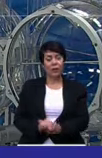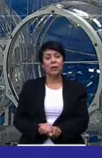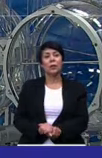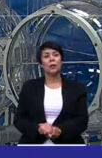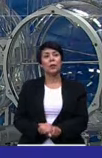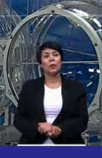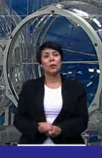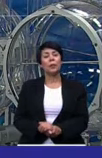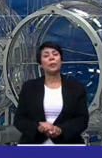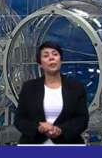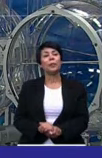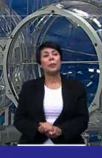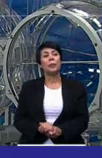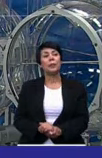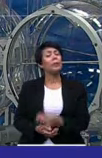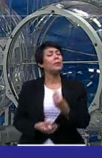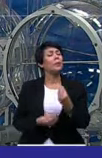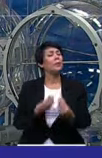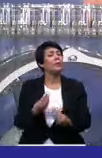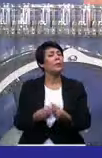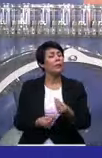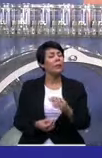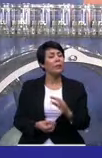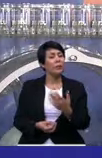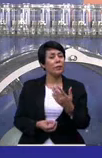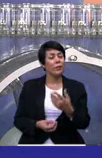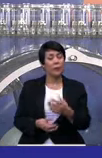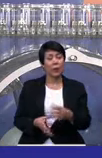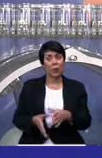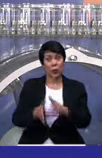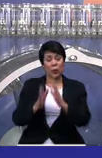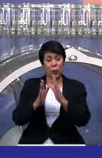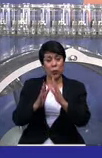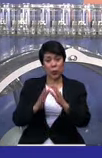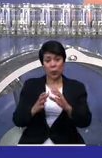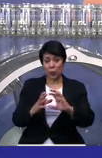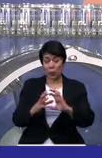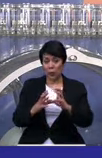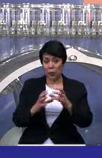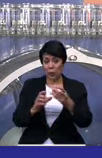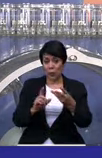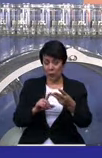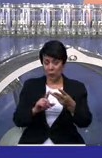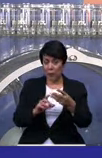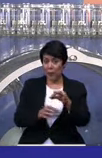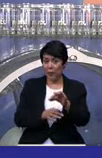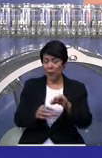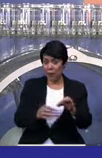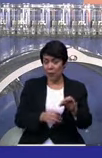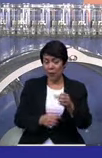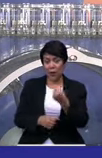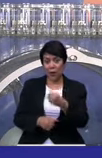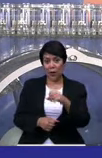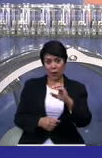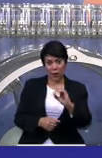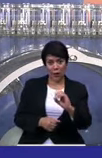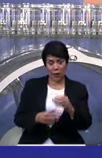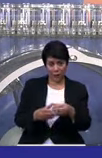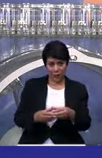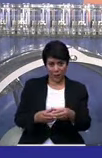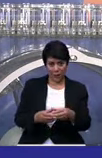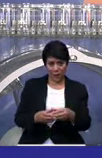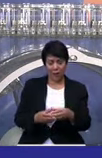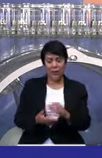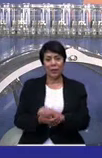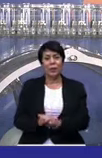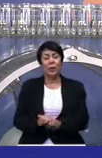R$4.035.930,86. Vamos entender como vai funcionar esse sorteio. Temos aqui o suporte acima do globo número 3, abastecido com as 80 bolas numeradas de